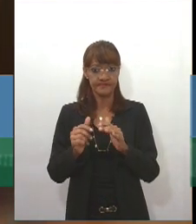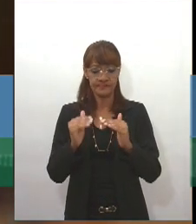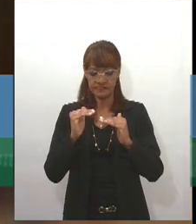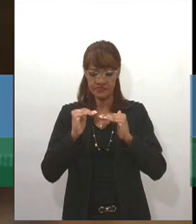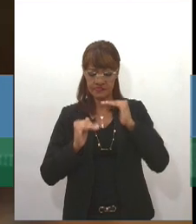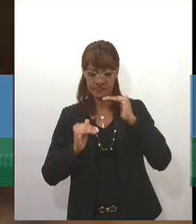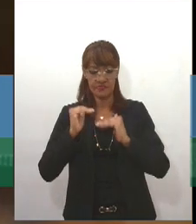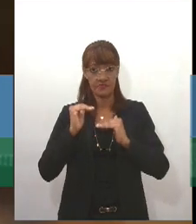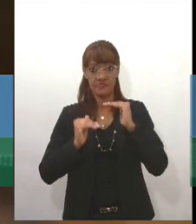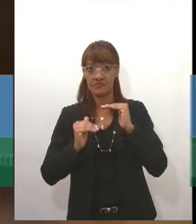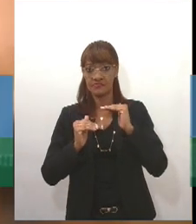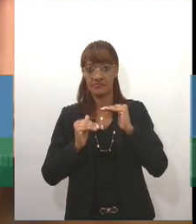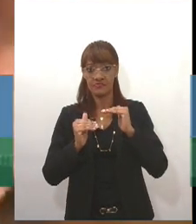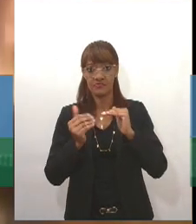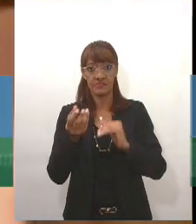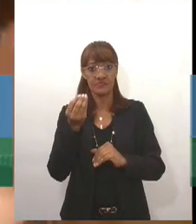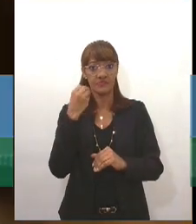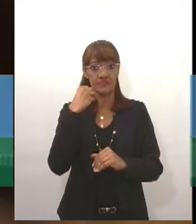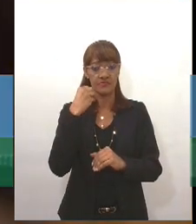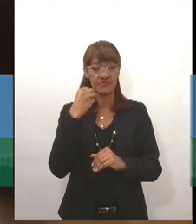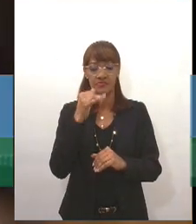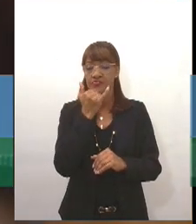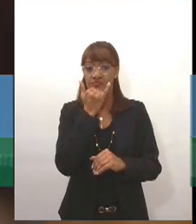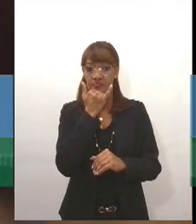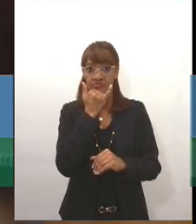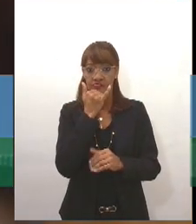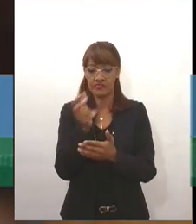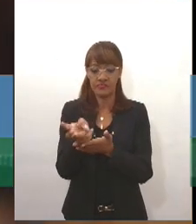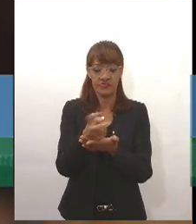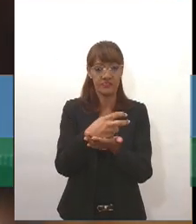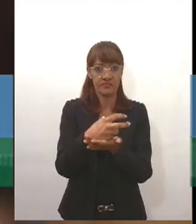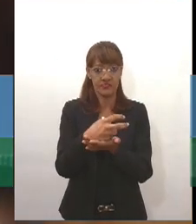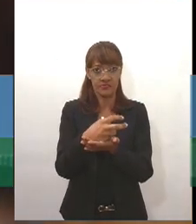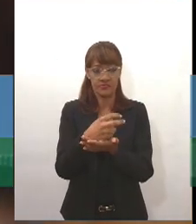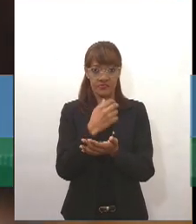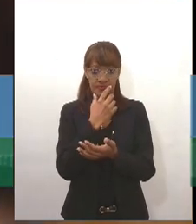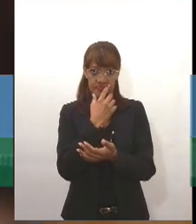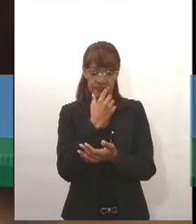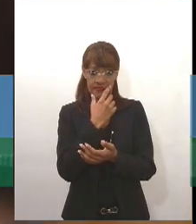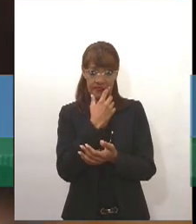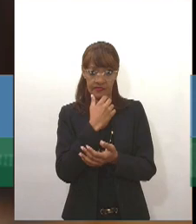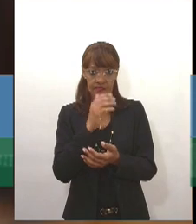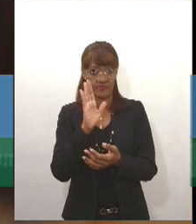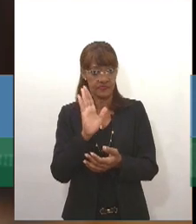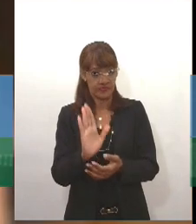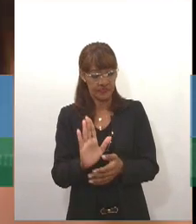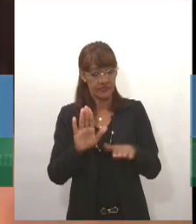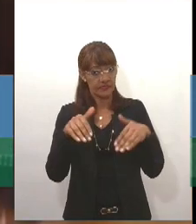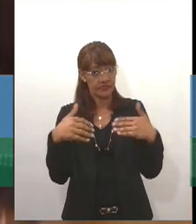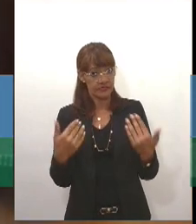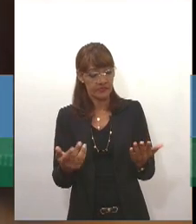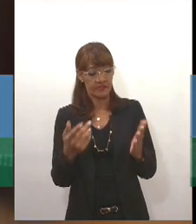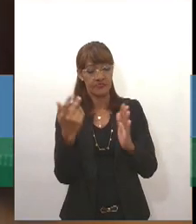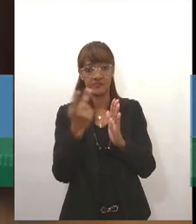tributária intersetorial então Em resumo eu acho que esse projeto precisa ser muito melhorado Eu tenho algumas sugestões